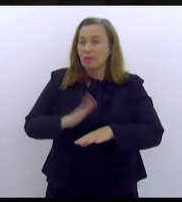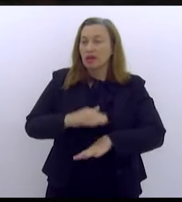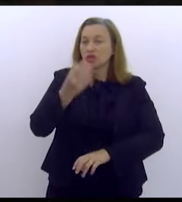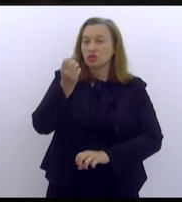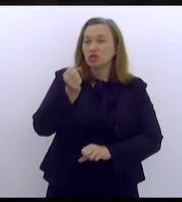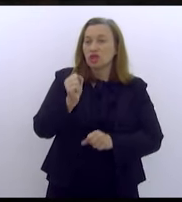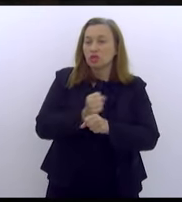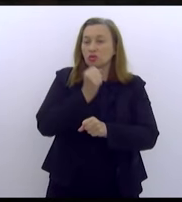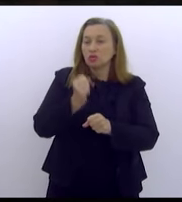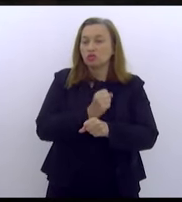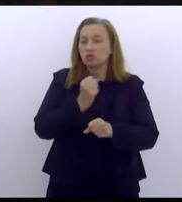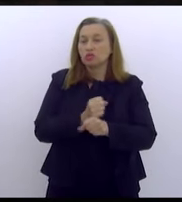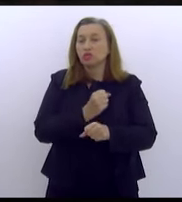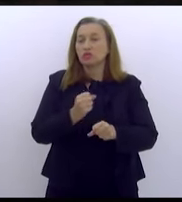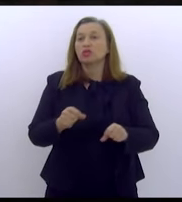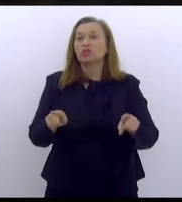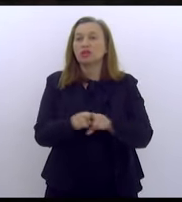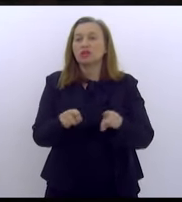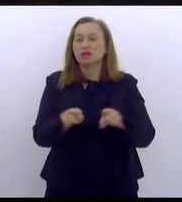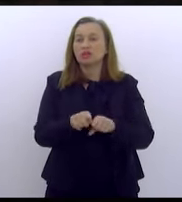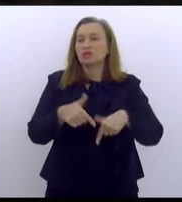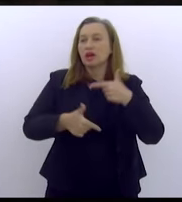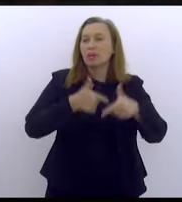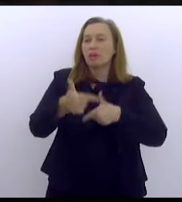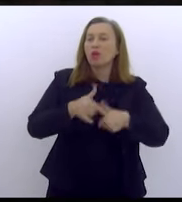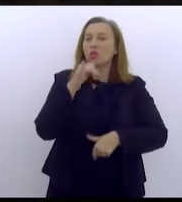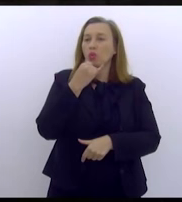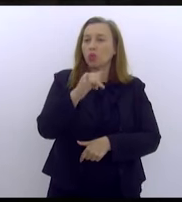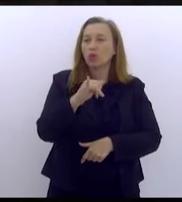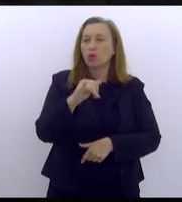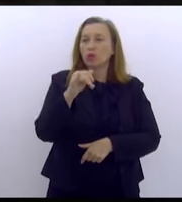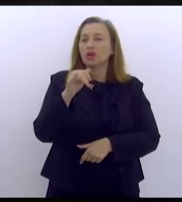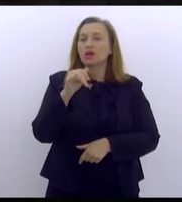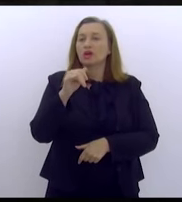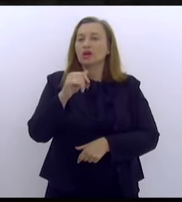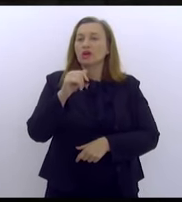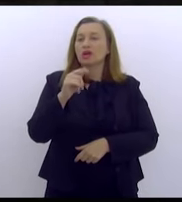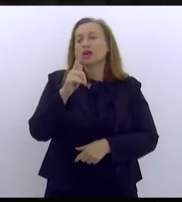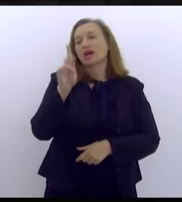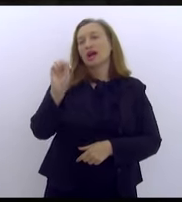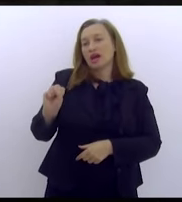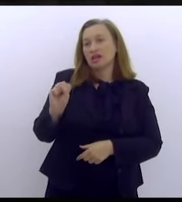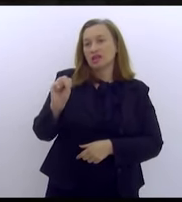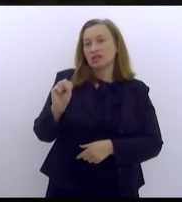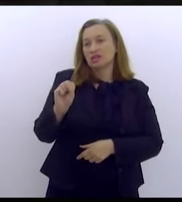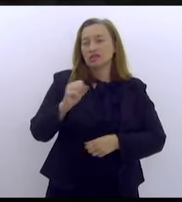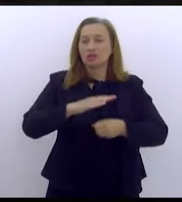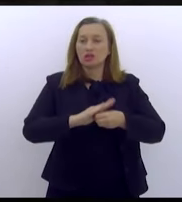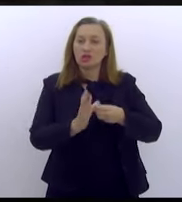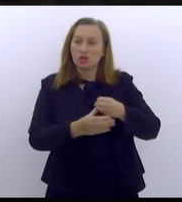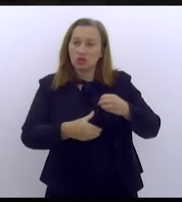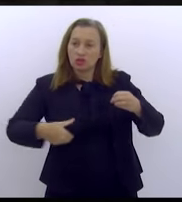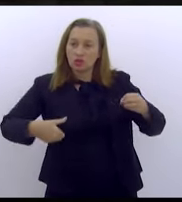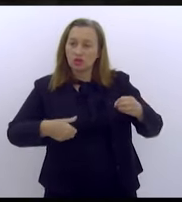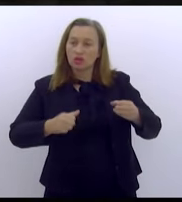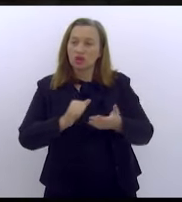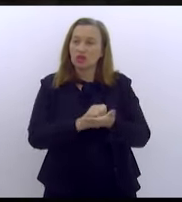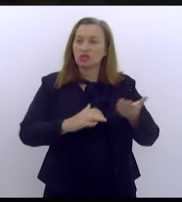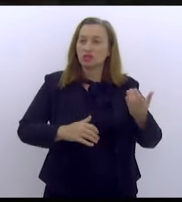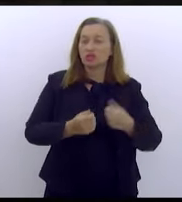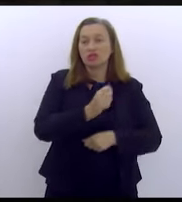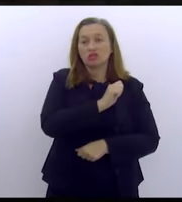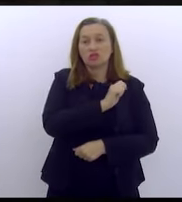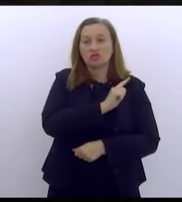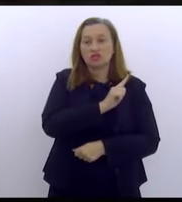mais do que os serviços de eletricidade, gás, água, esgoto e atividades de gestão de